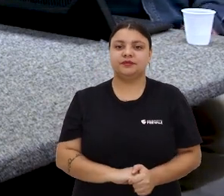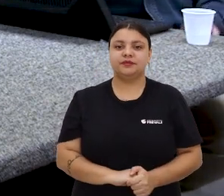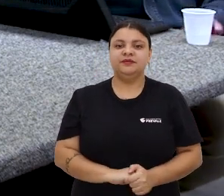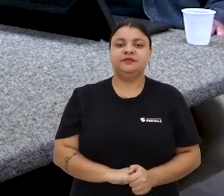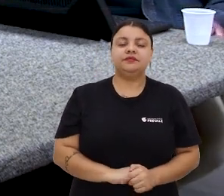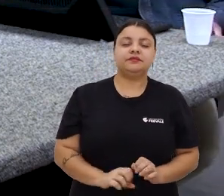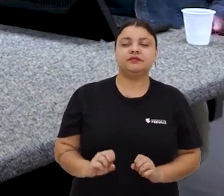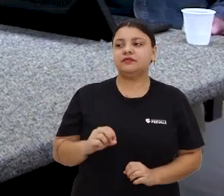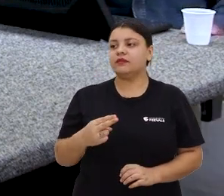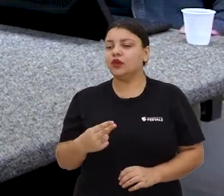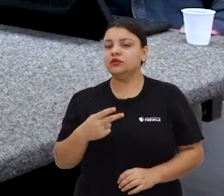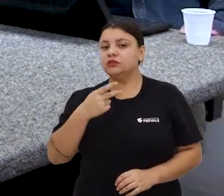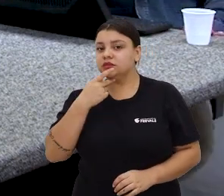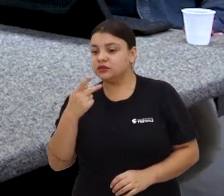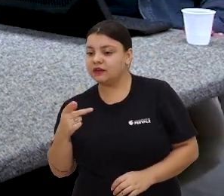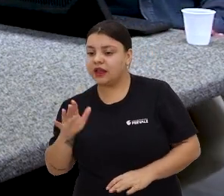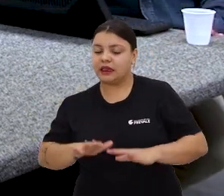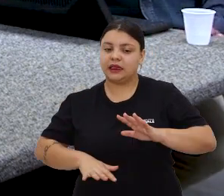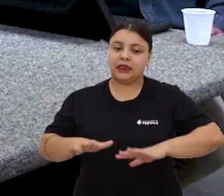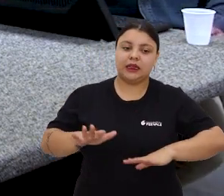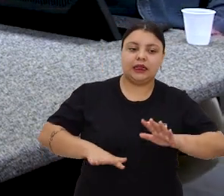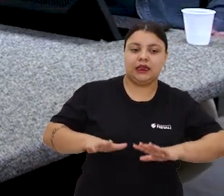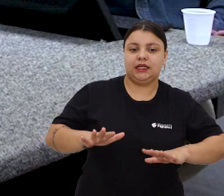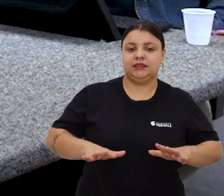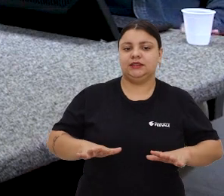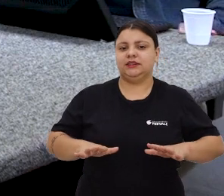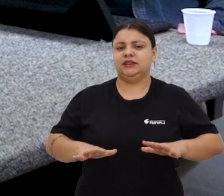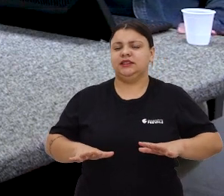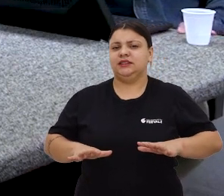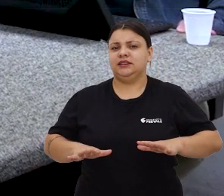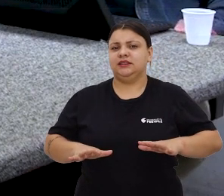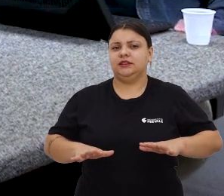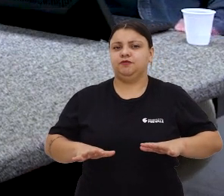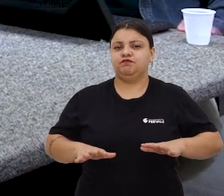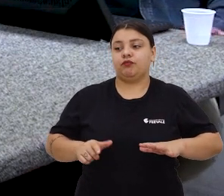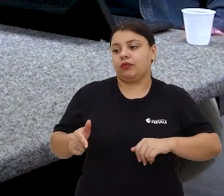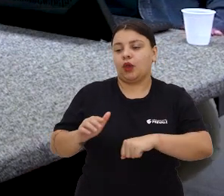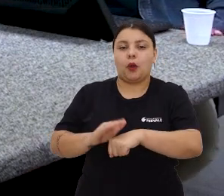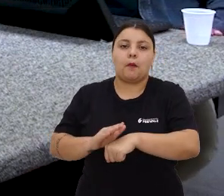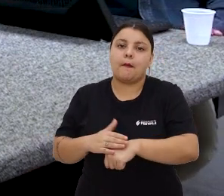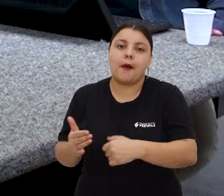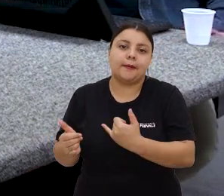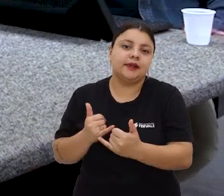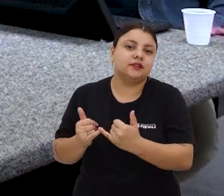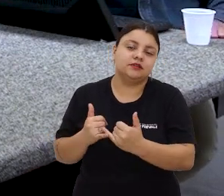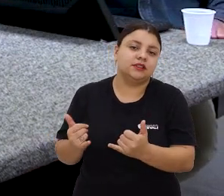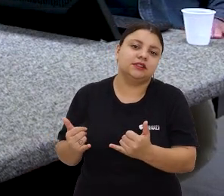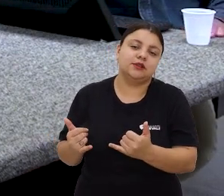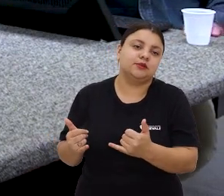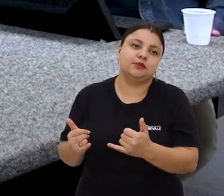negar. Ou impõe alguma determinada situação assim de